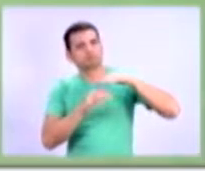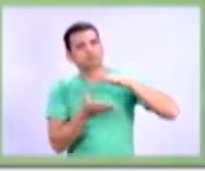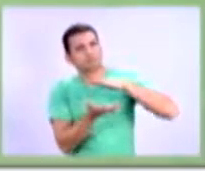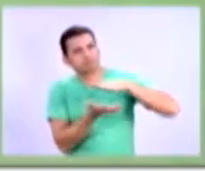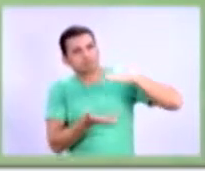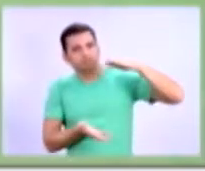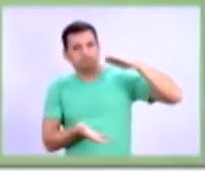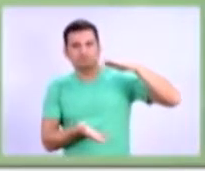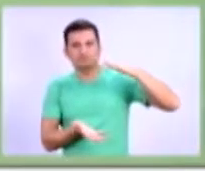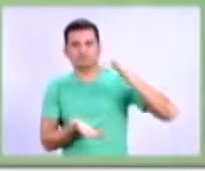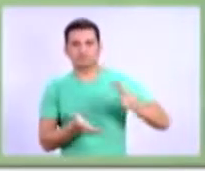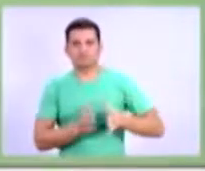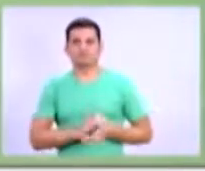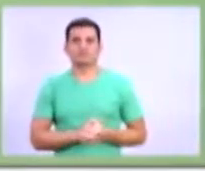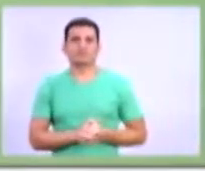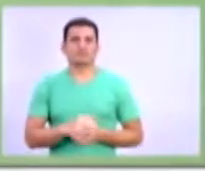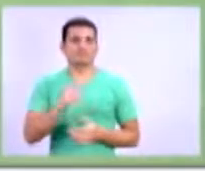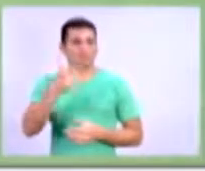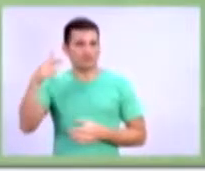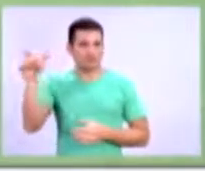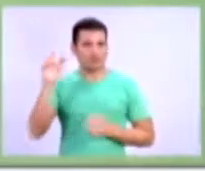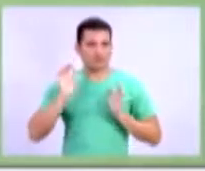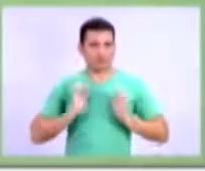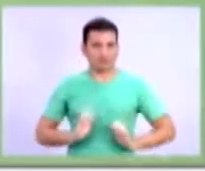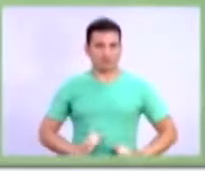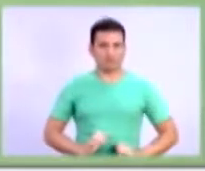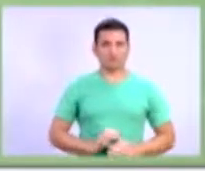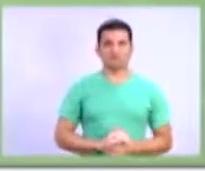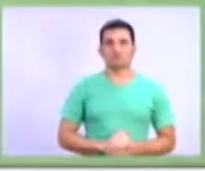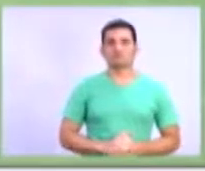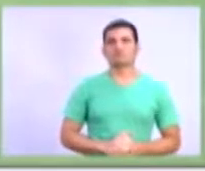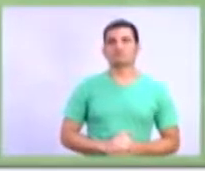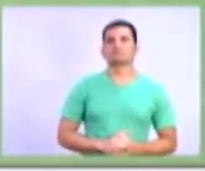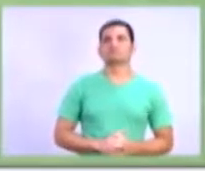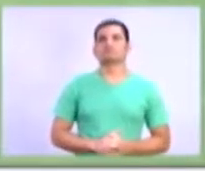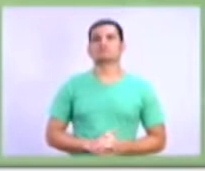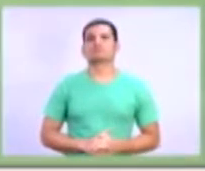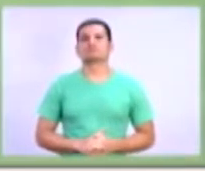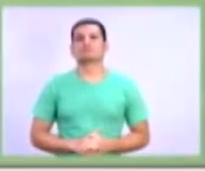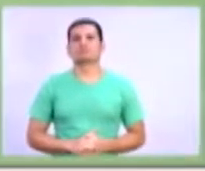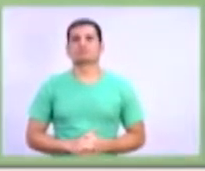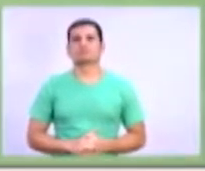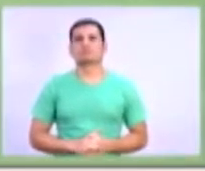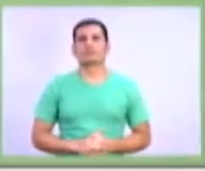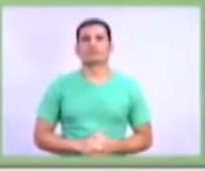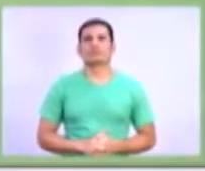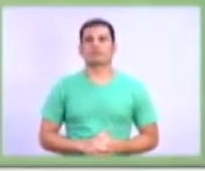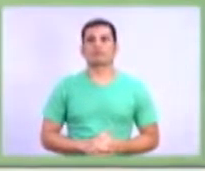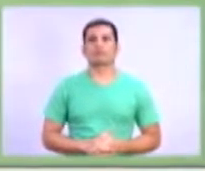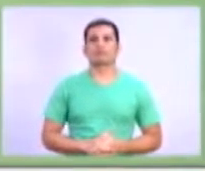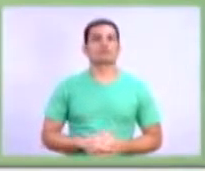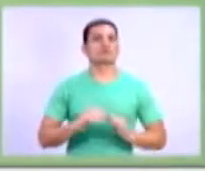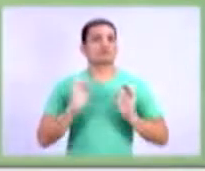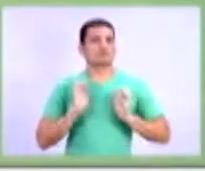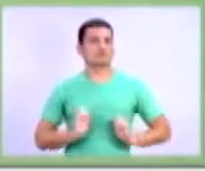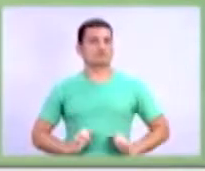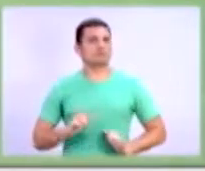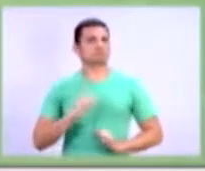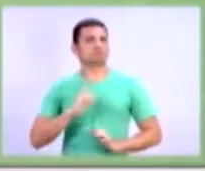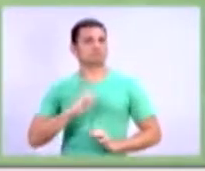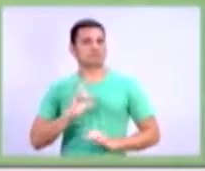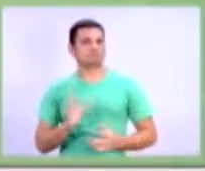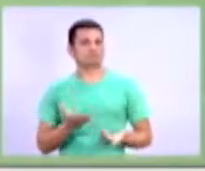sociais. Uma outra ética, que é a ética, como eu falei, que está muito relacionada à nossa